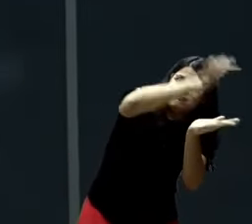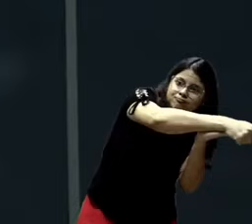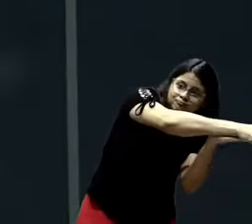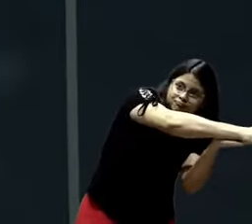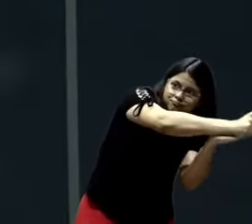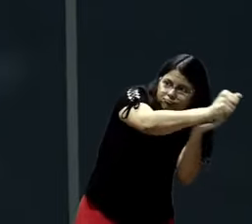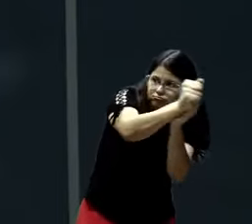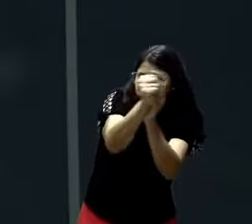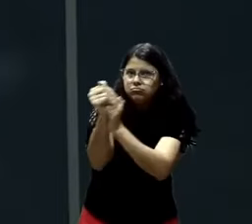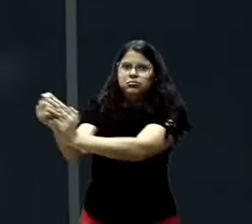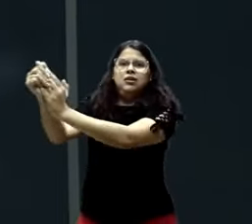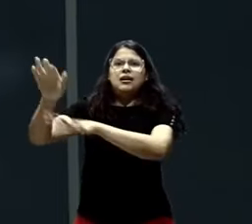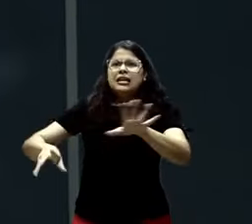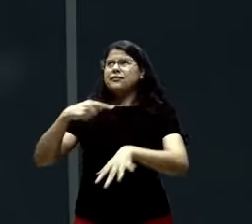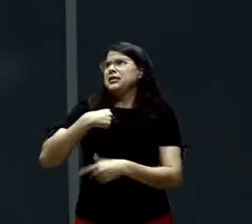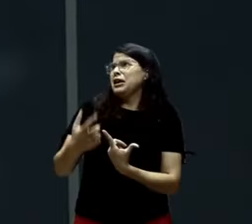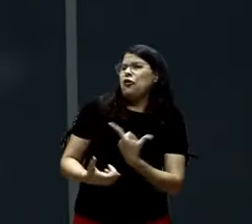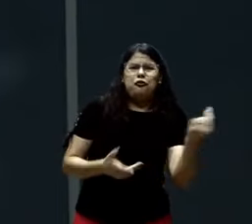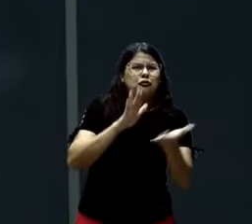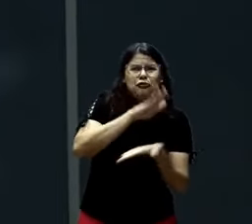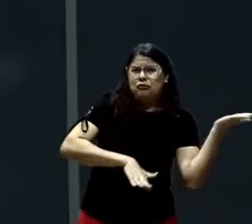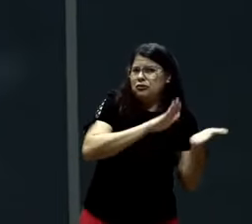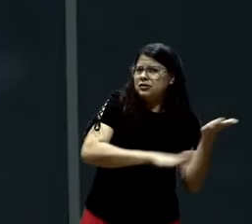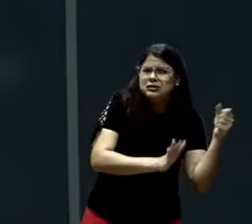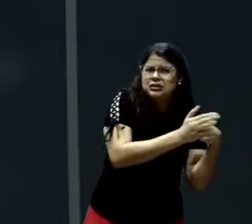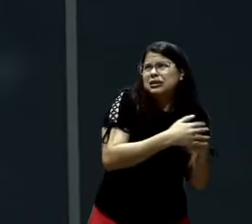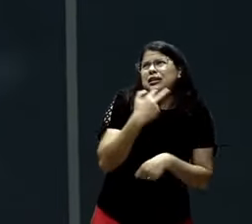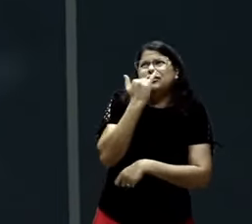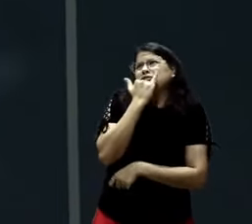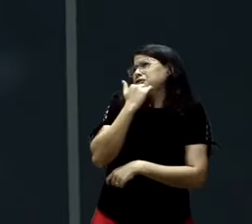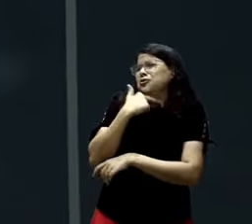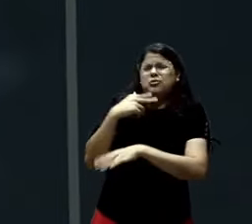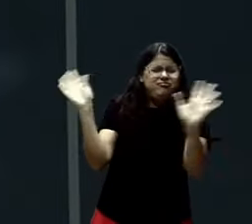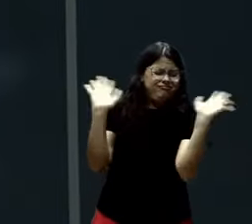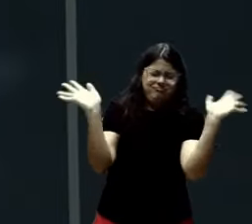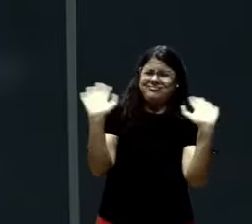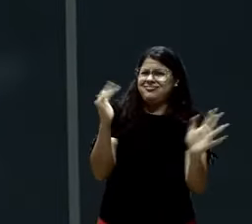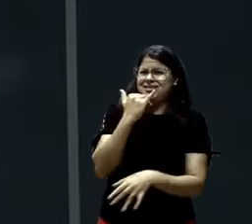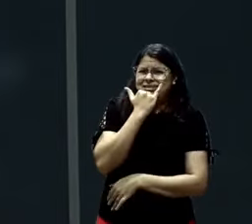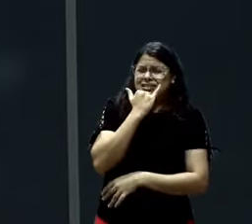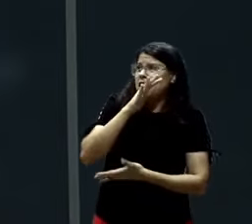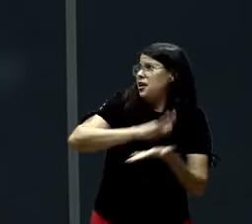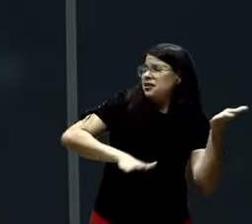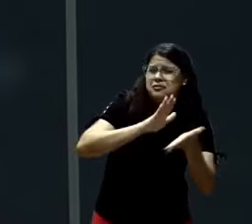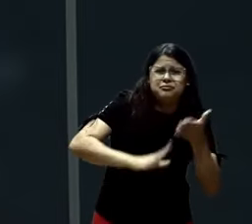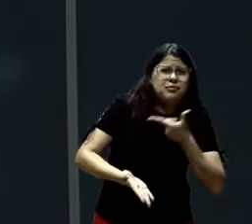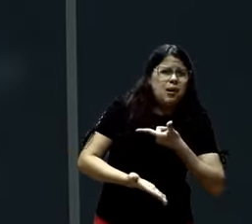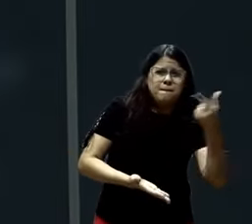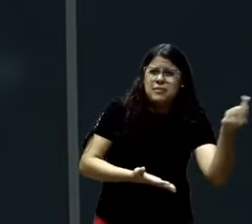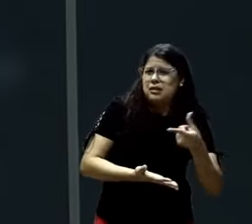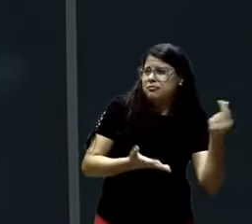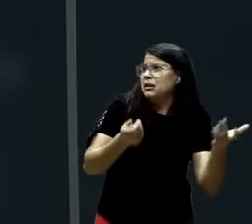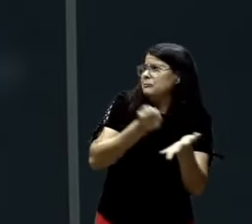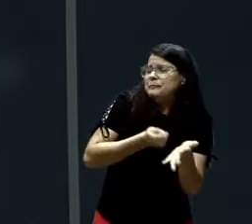pode correr o quanto for, você pode dar a desculpa que você quiser, pode fugir, pode